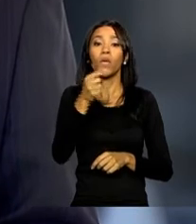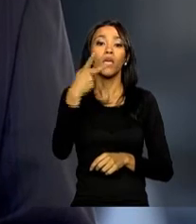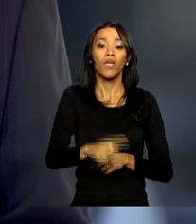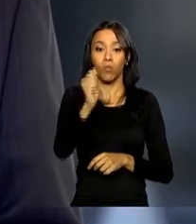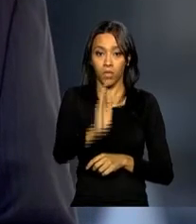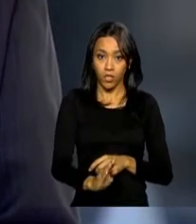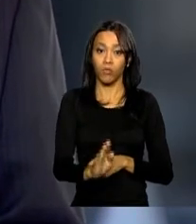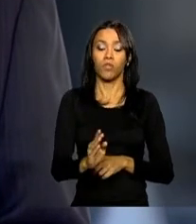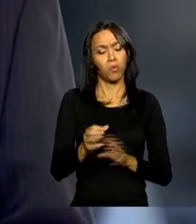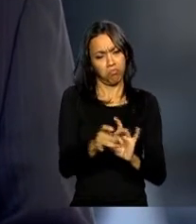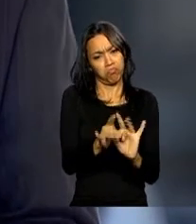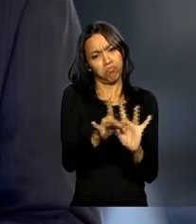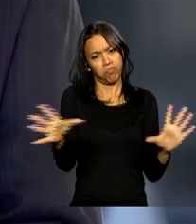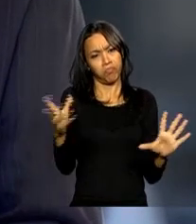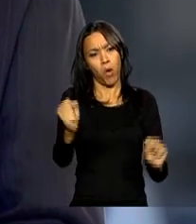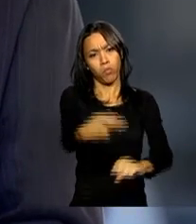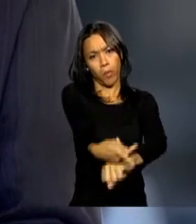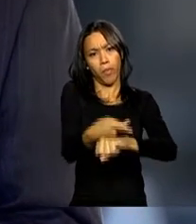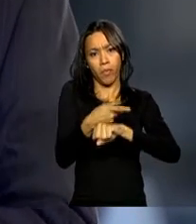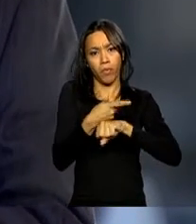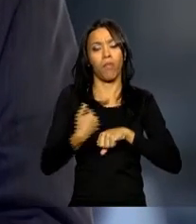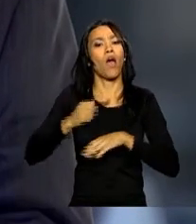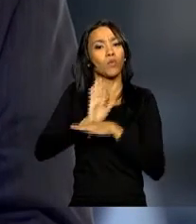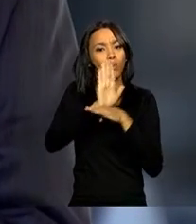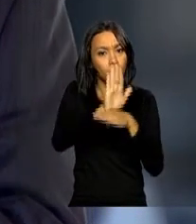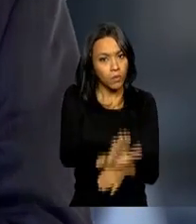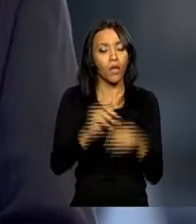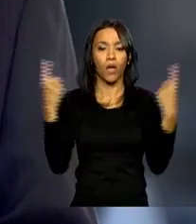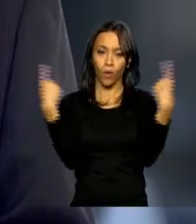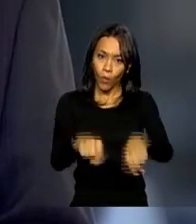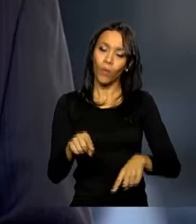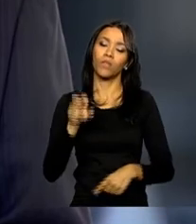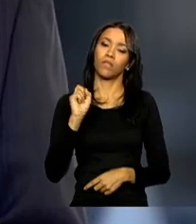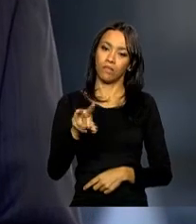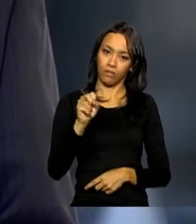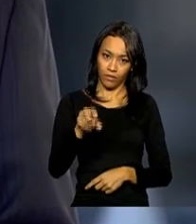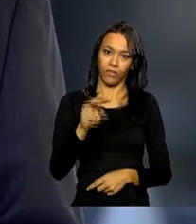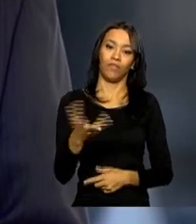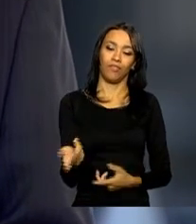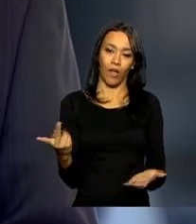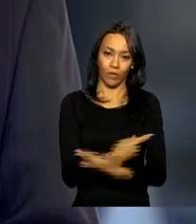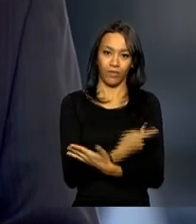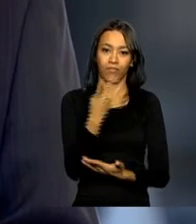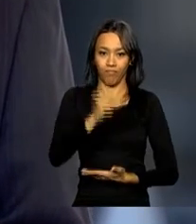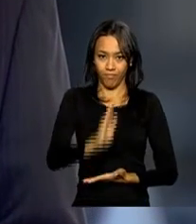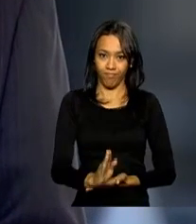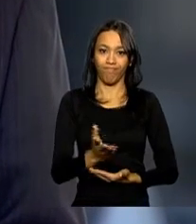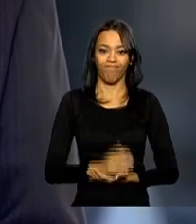estão à disposição para colaborar com o enfrentamento a essa ameaça à saúde pública